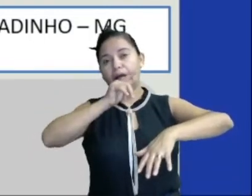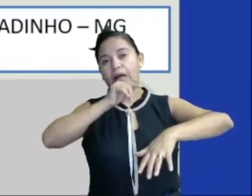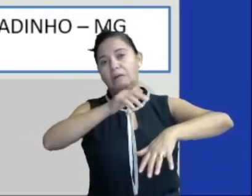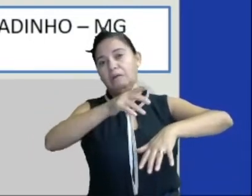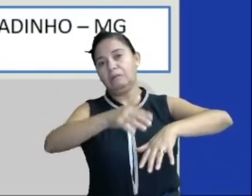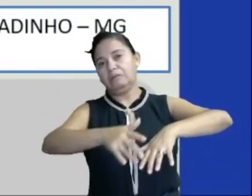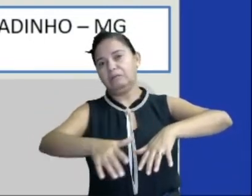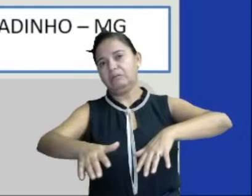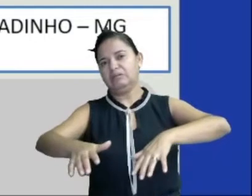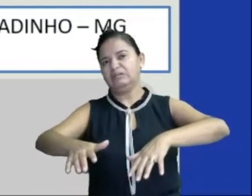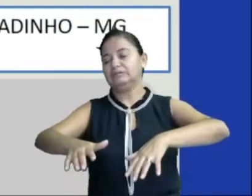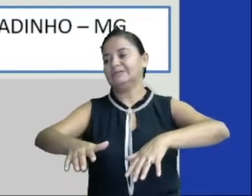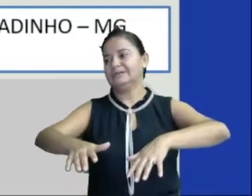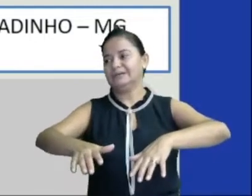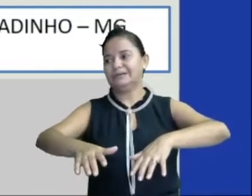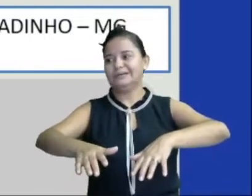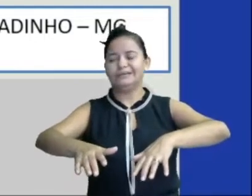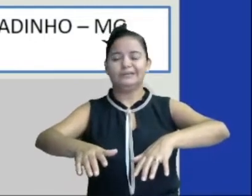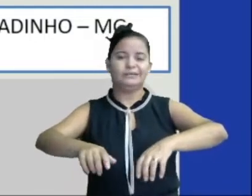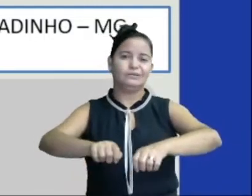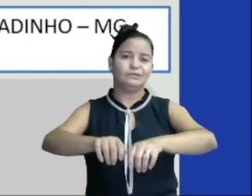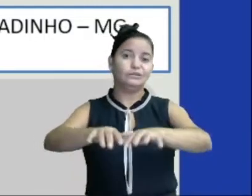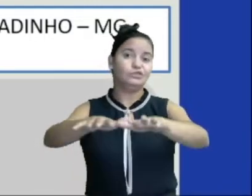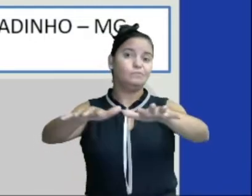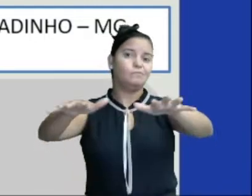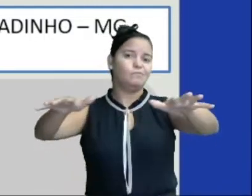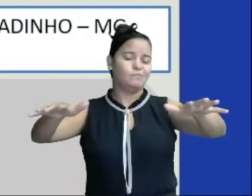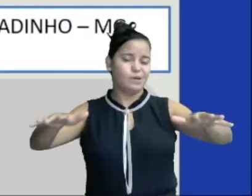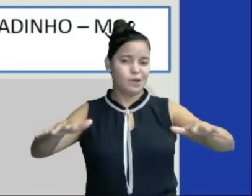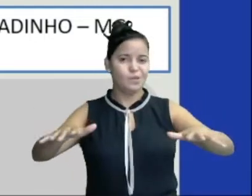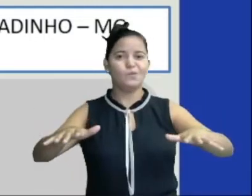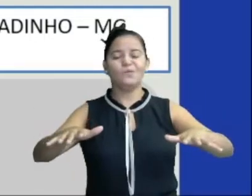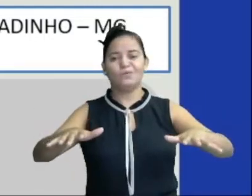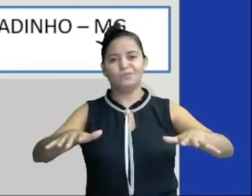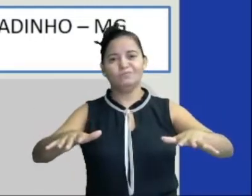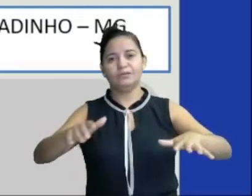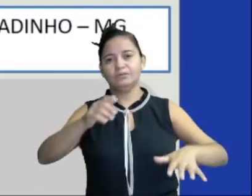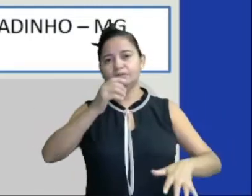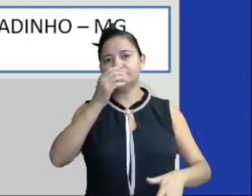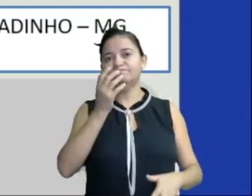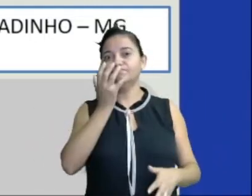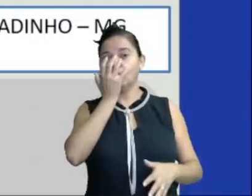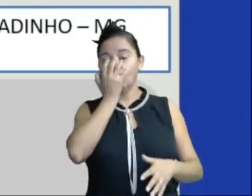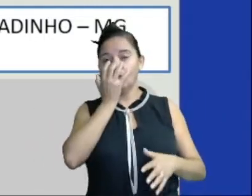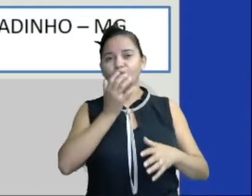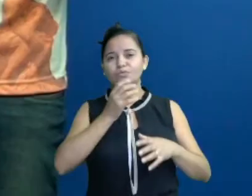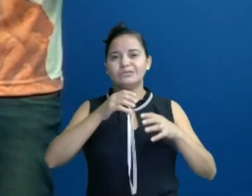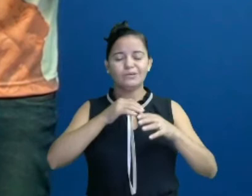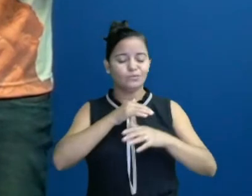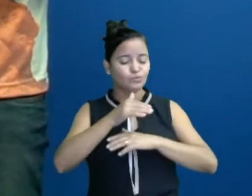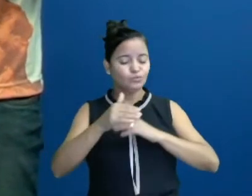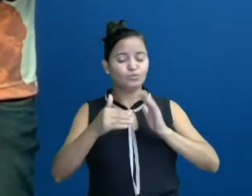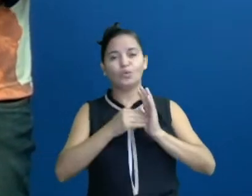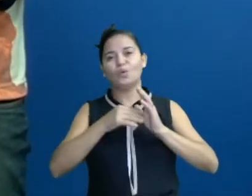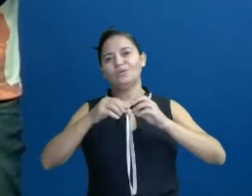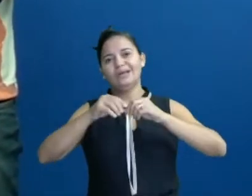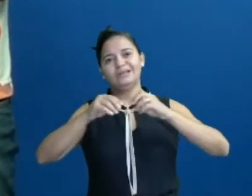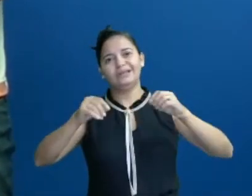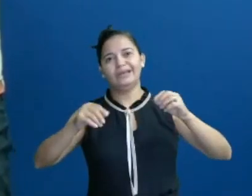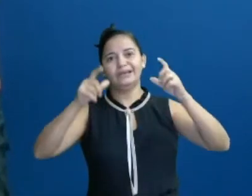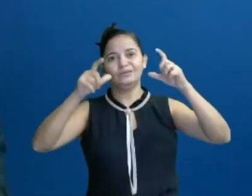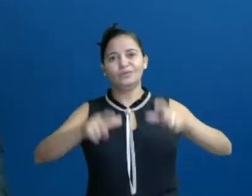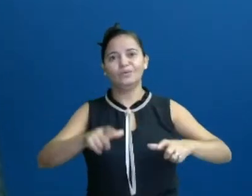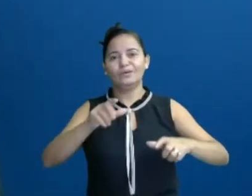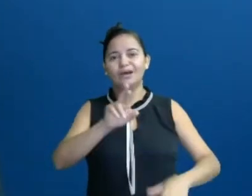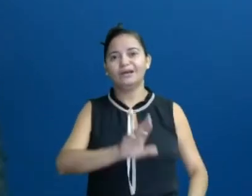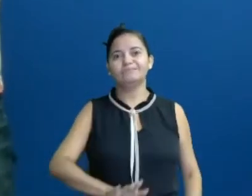lançadas, poluindo os corpos hídricos da região, assim também como poluindo todo o solo ali daquela região, tá